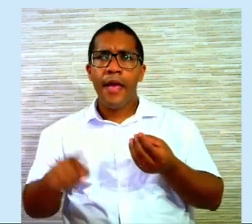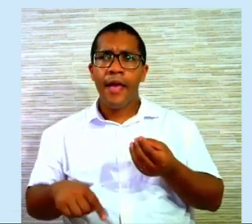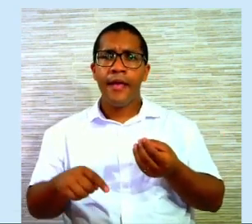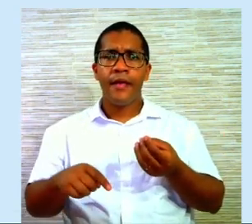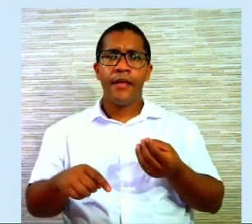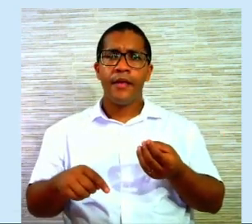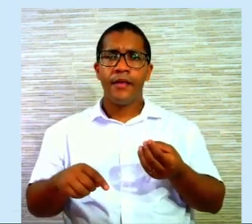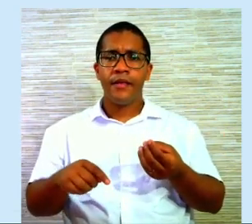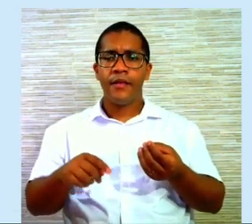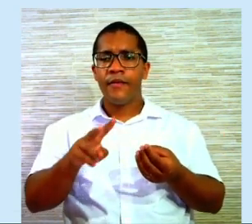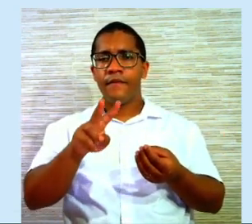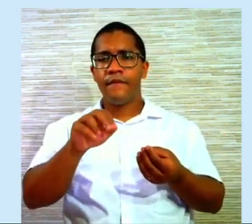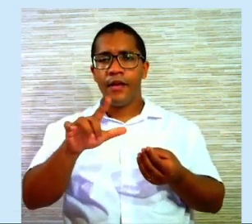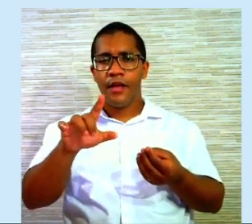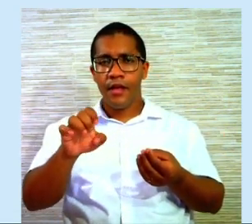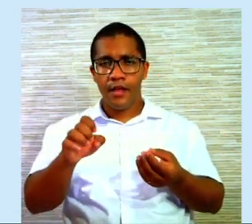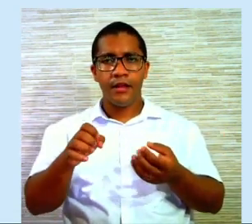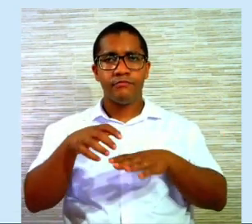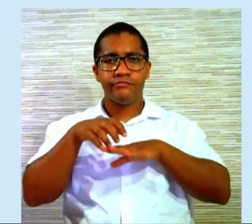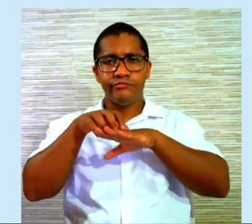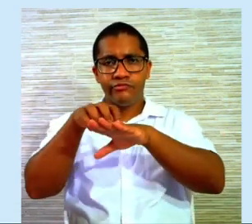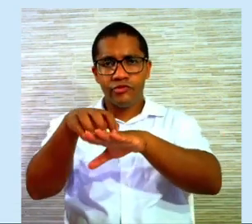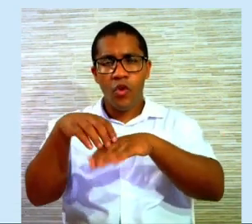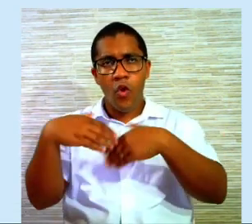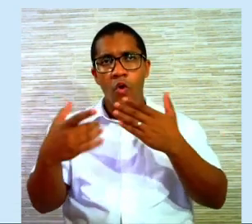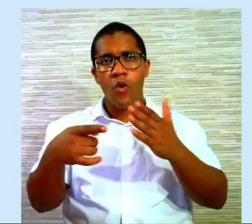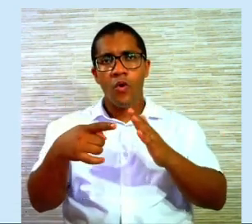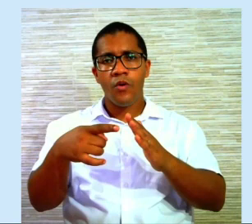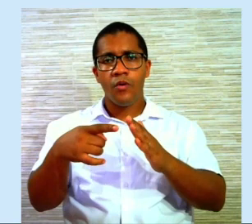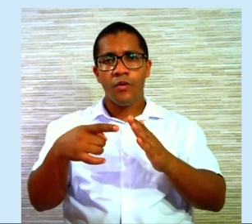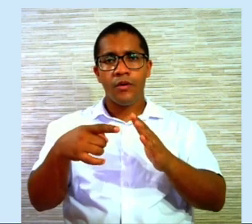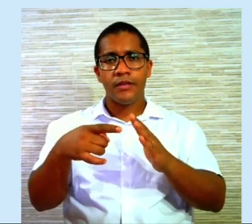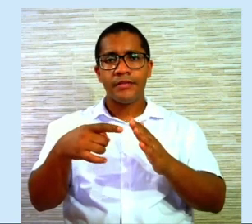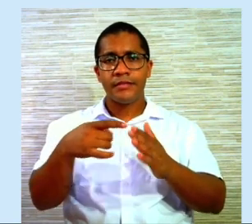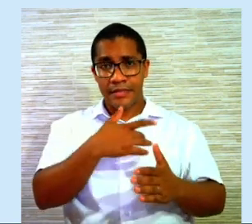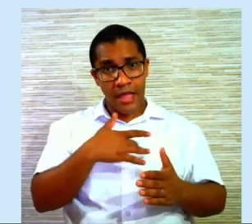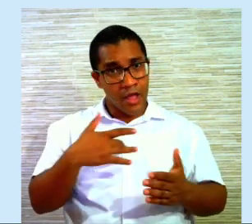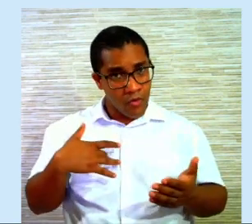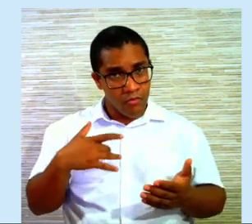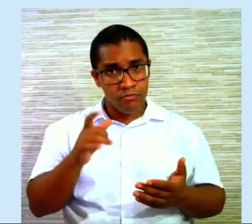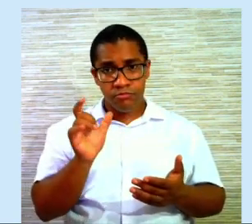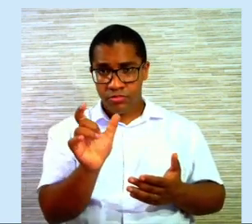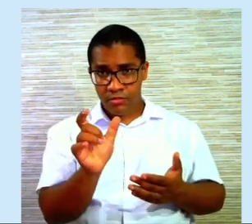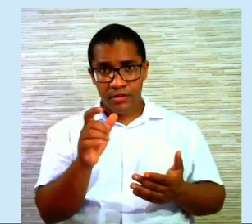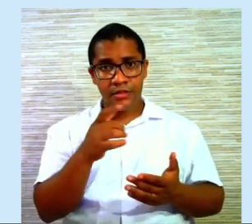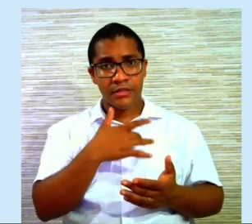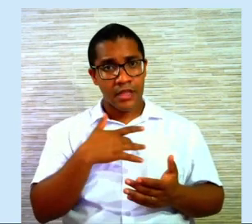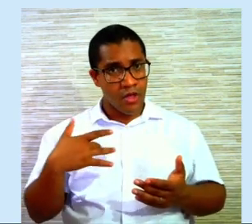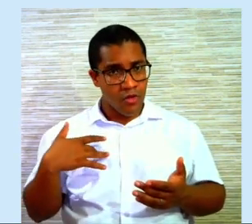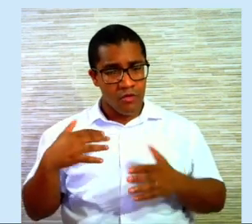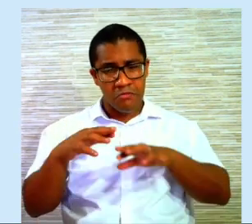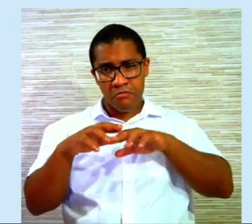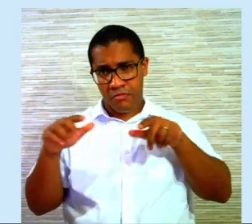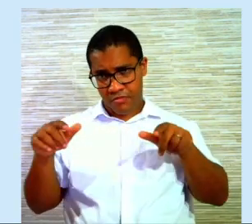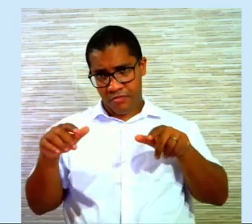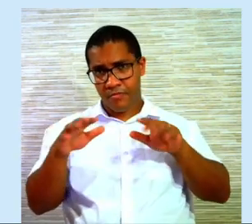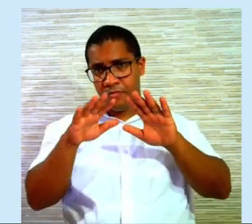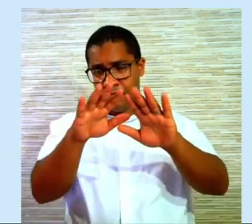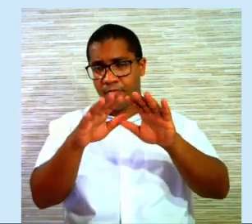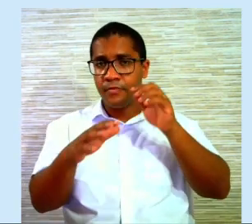transporte, hoje o custo, na realidade, é com plano de saúde, etc. Então, a gente fazer um